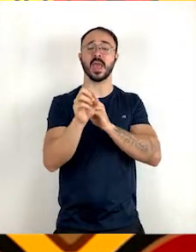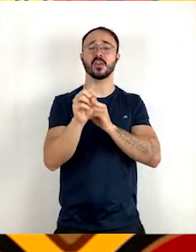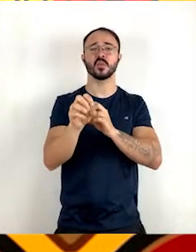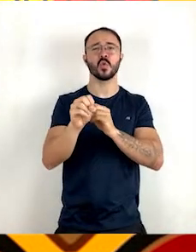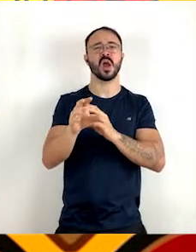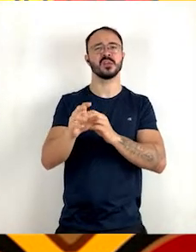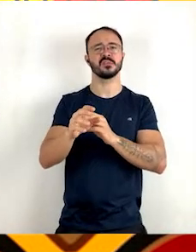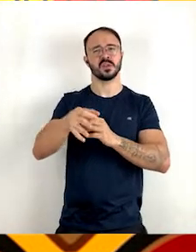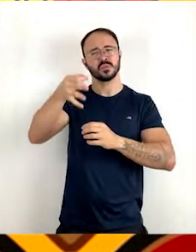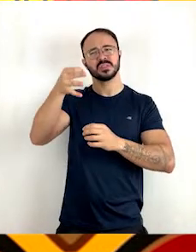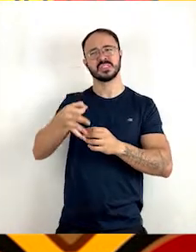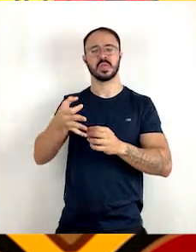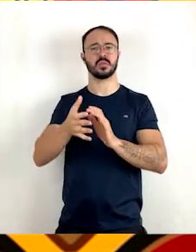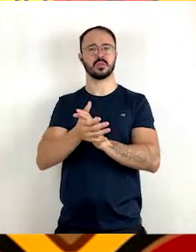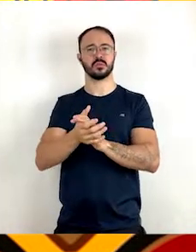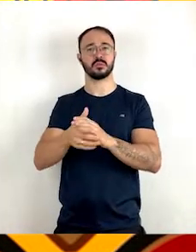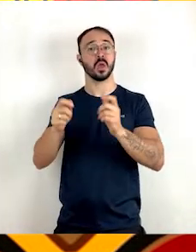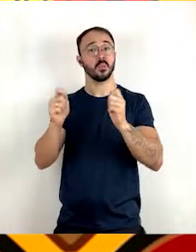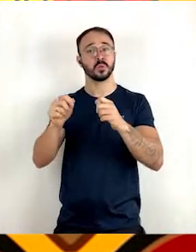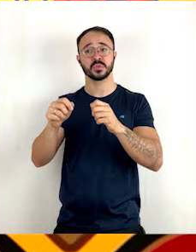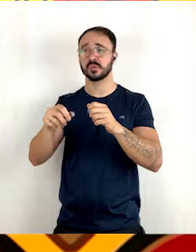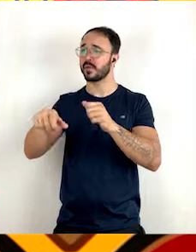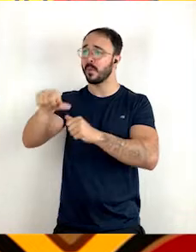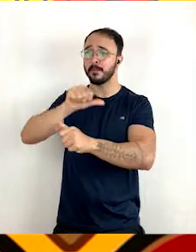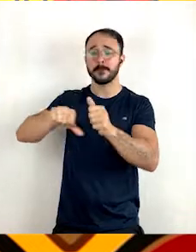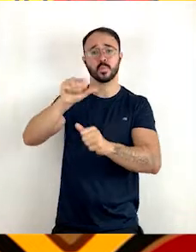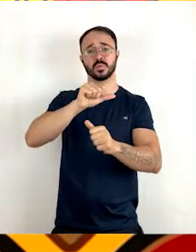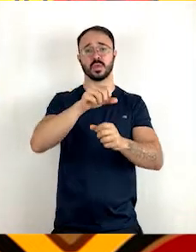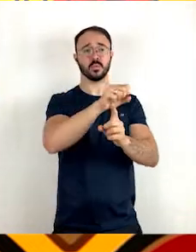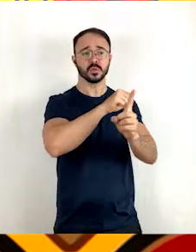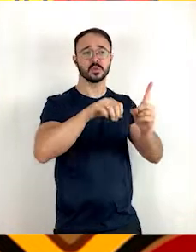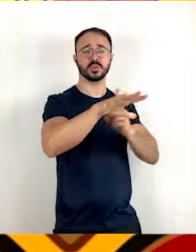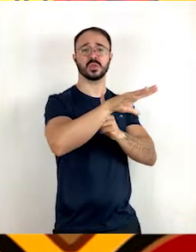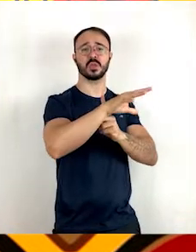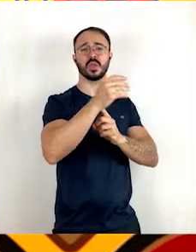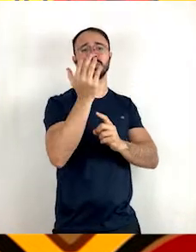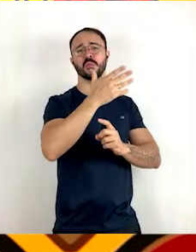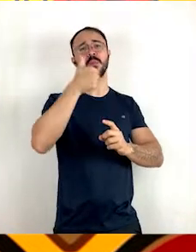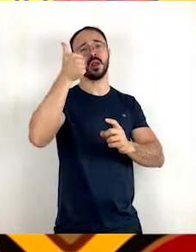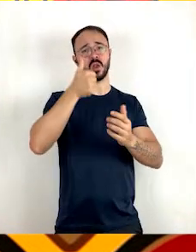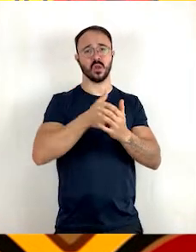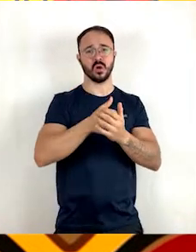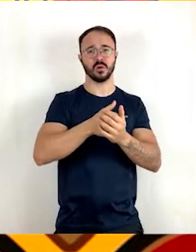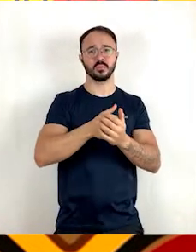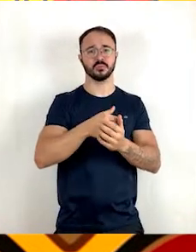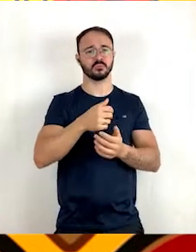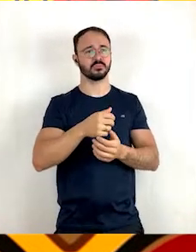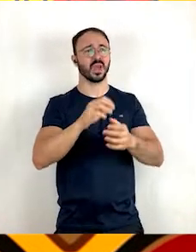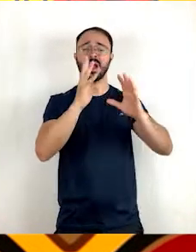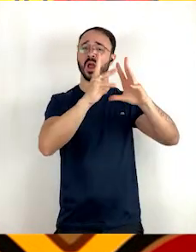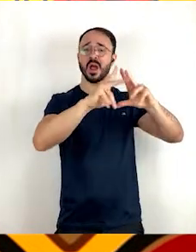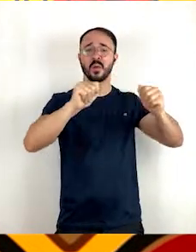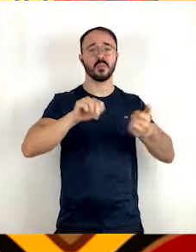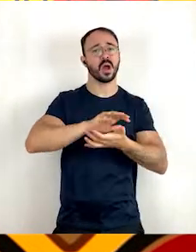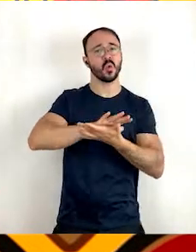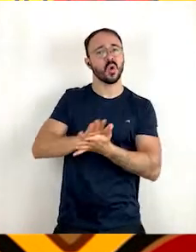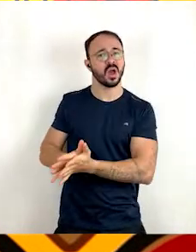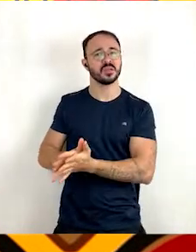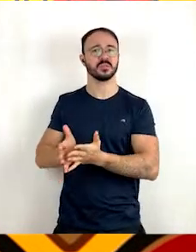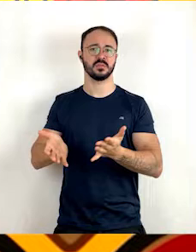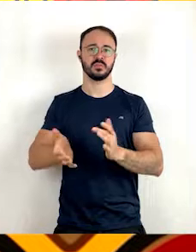na uma nova sociedade é possível uma sociedade que a gente não tenha o racismo estrutural racismo no nosso dia a dia